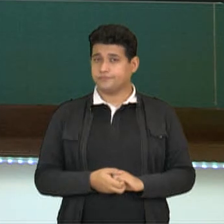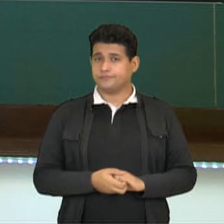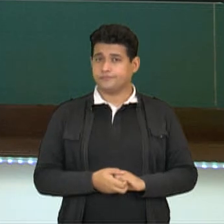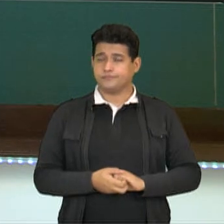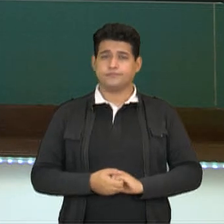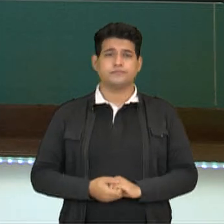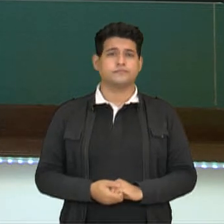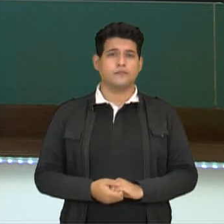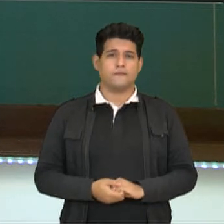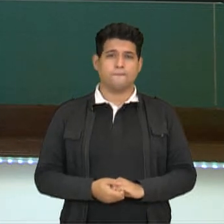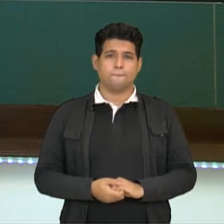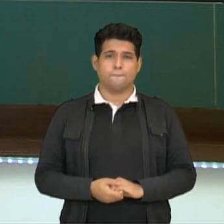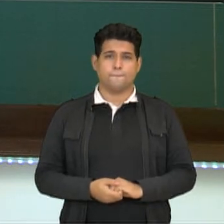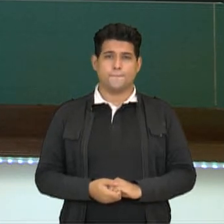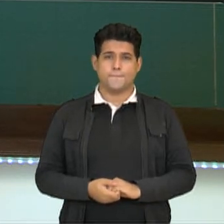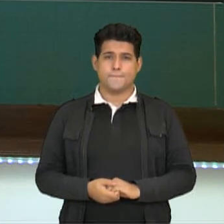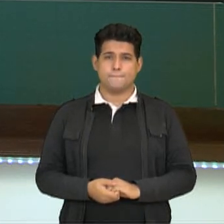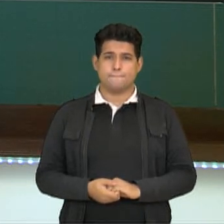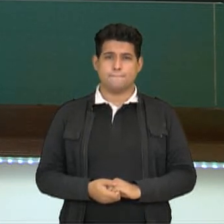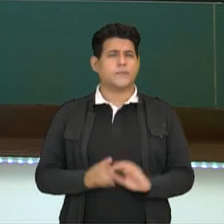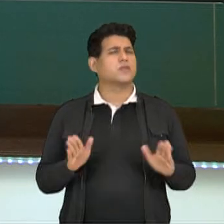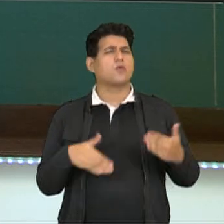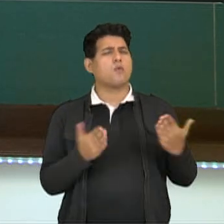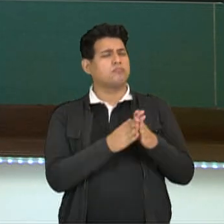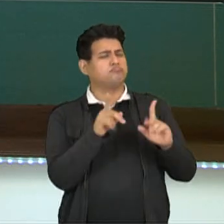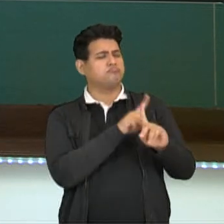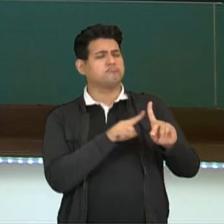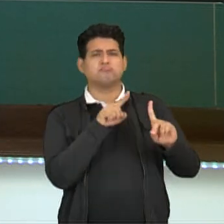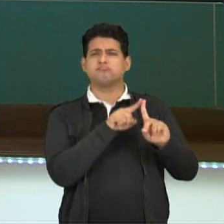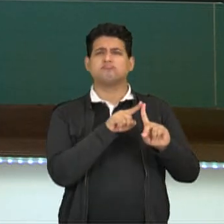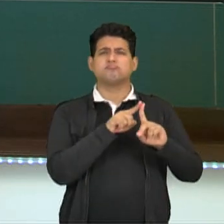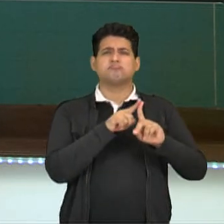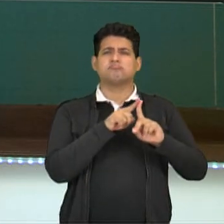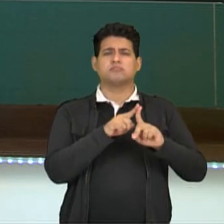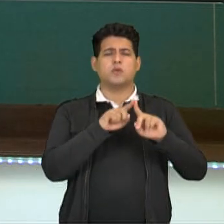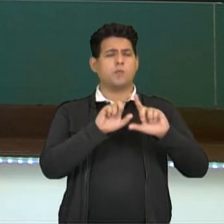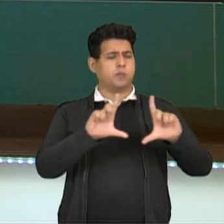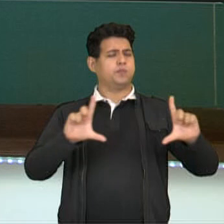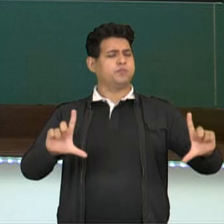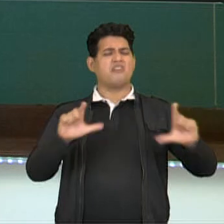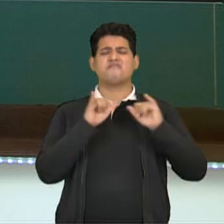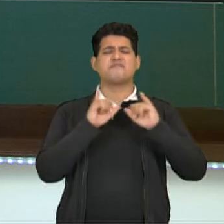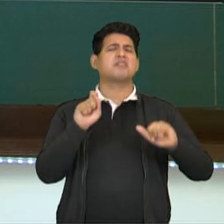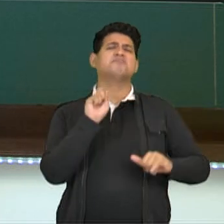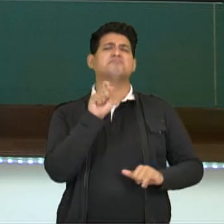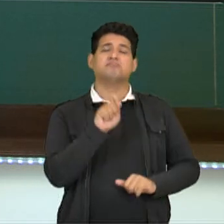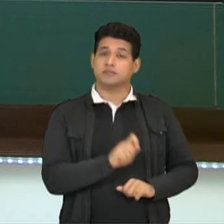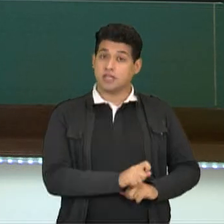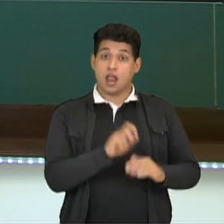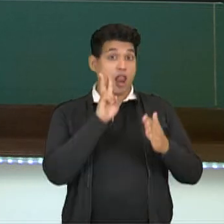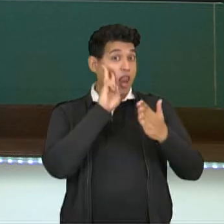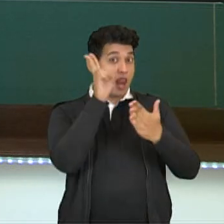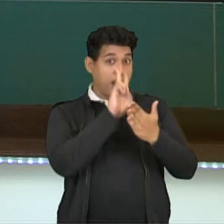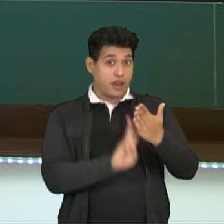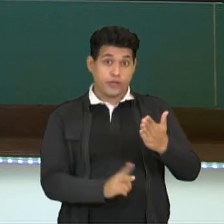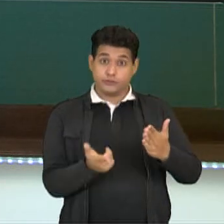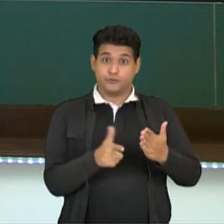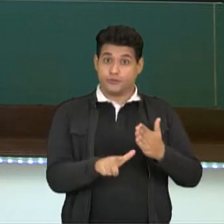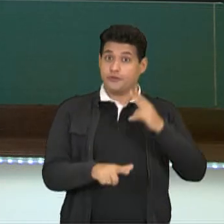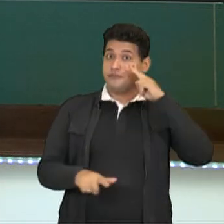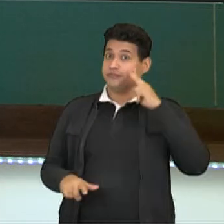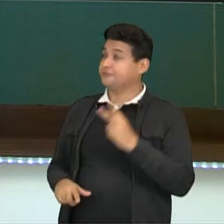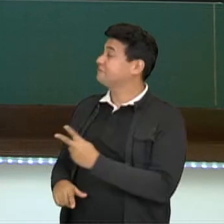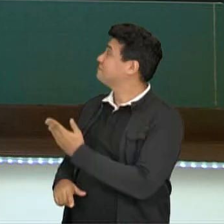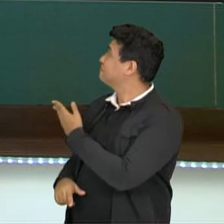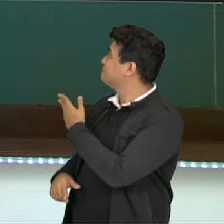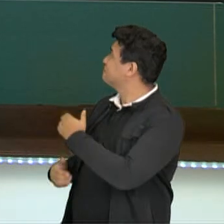de campanha publicitária? Qual é o objetivo dele? Então, faça a leitura ali novamente, ó.